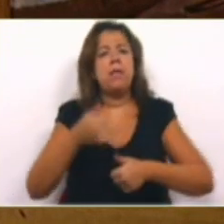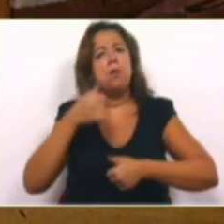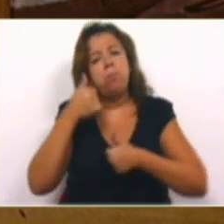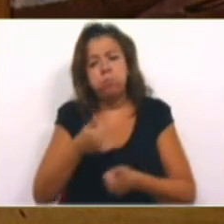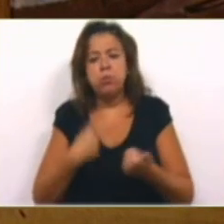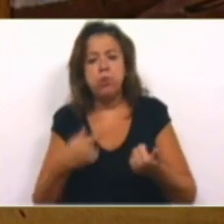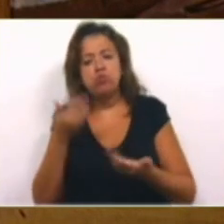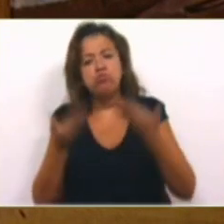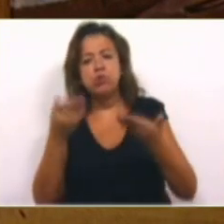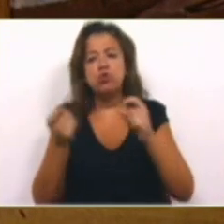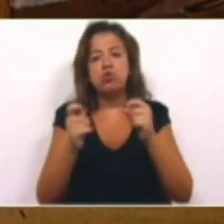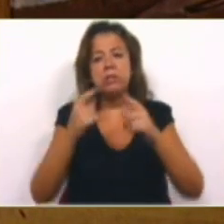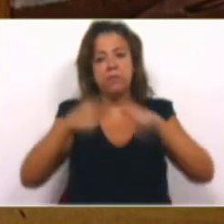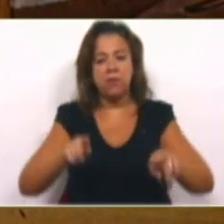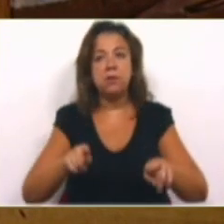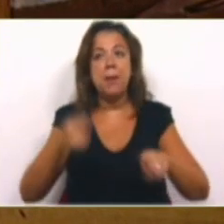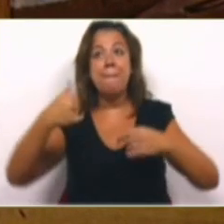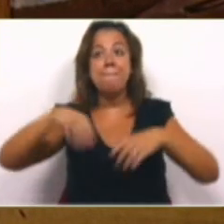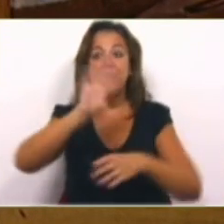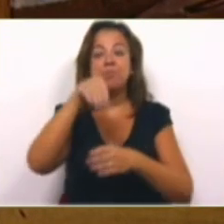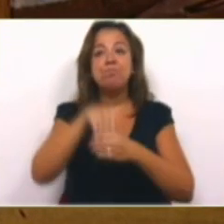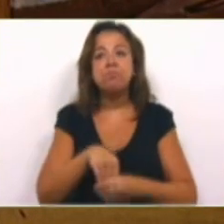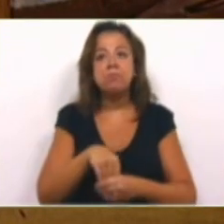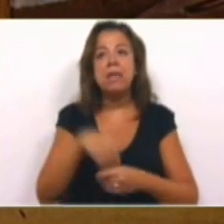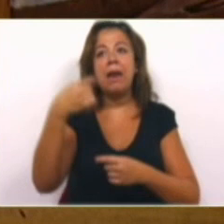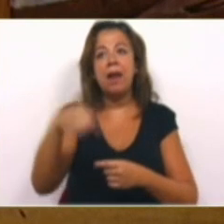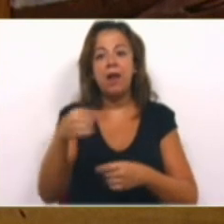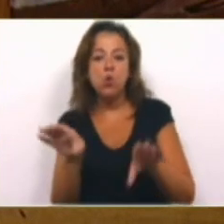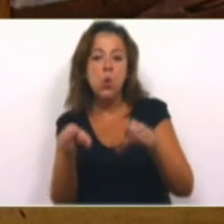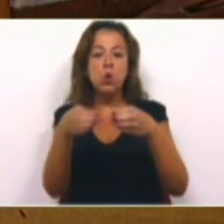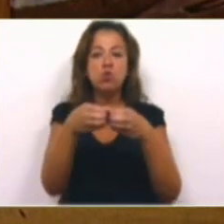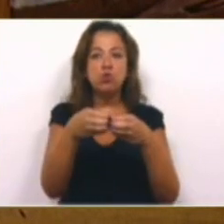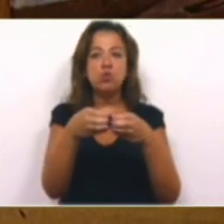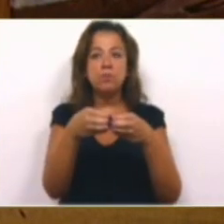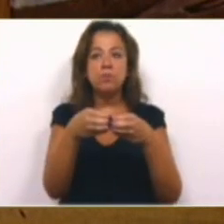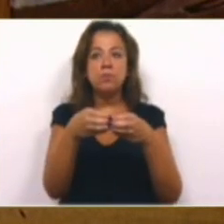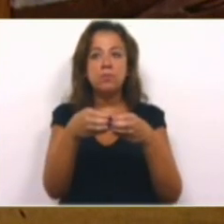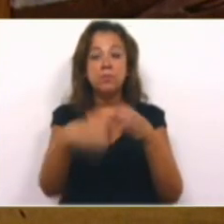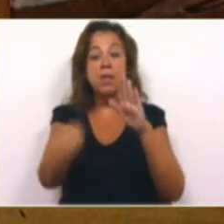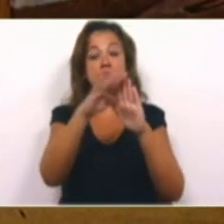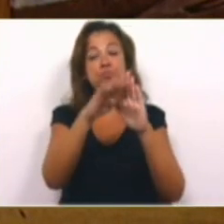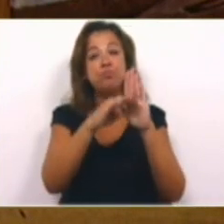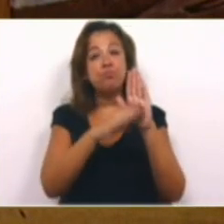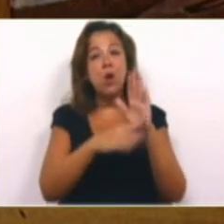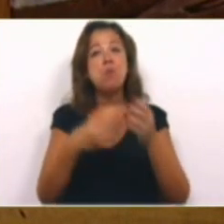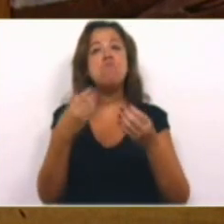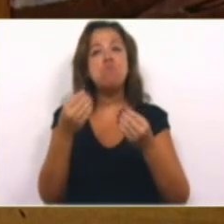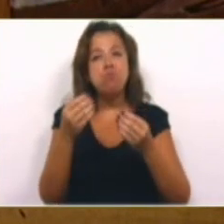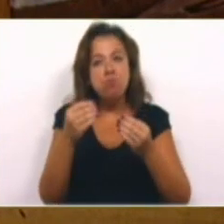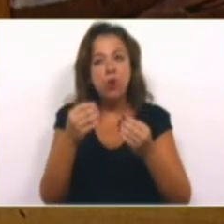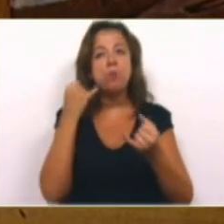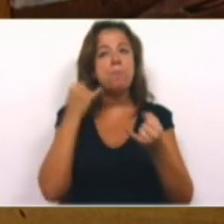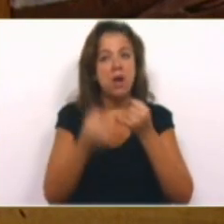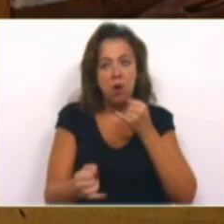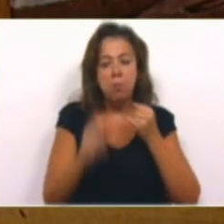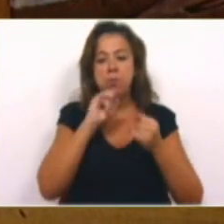verdade é que elas encerram em si um conjunto de medidas bastante perigosas para a